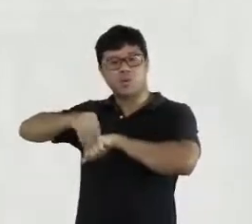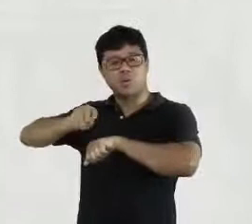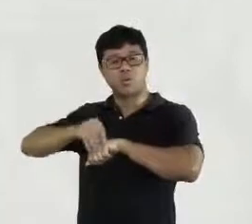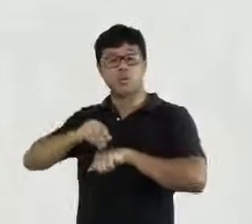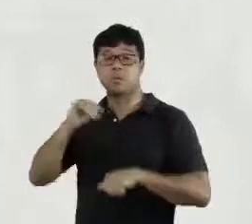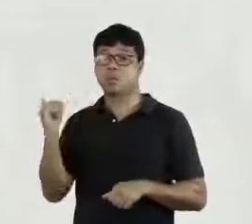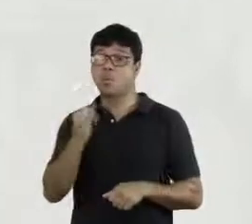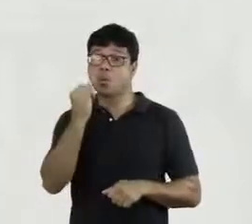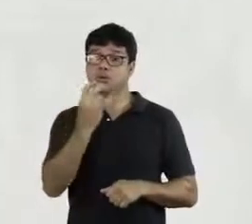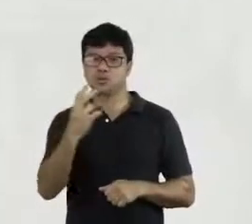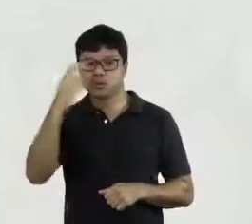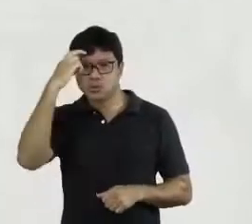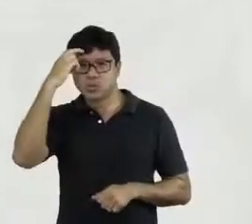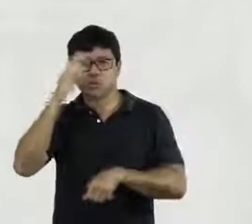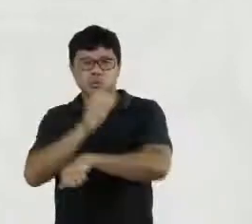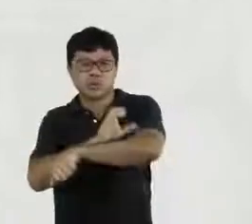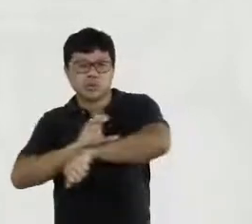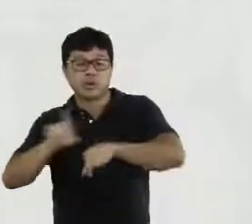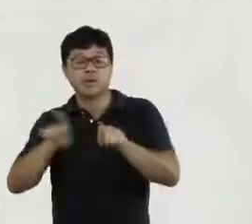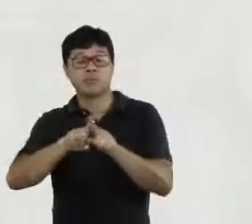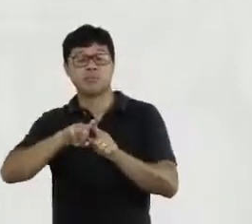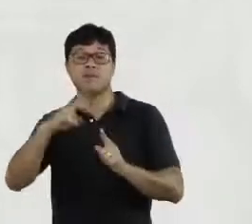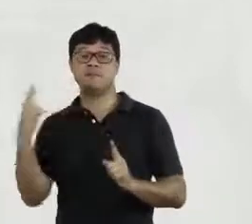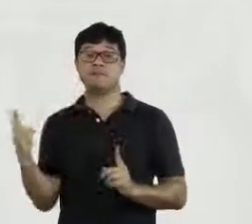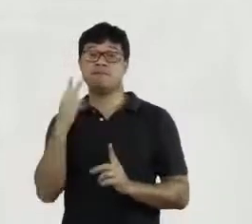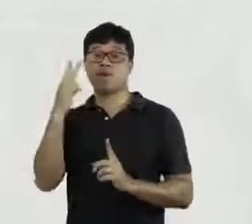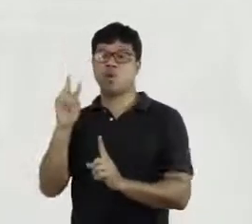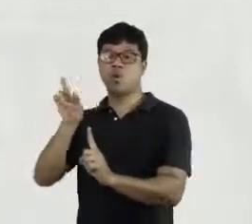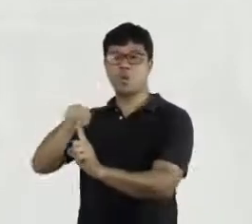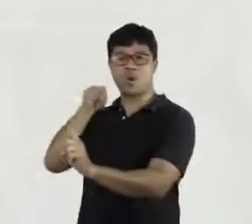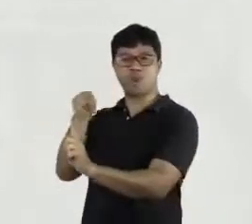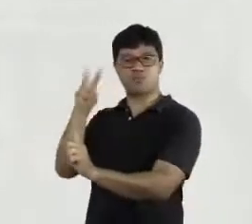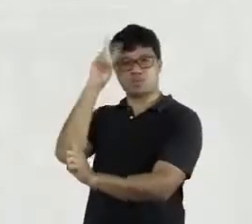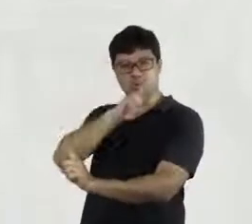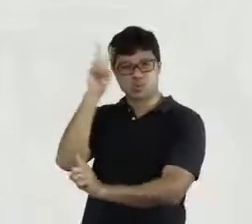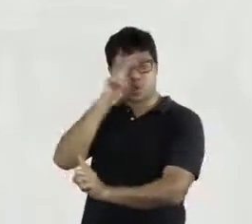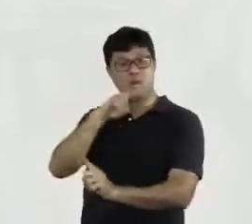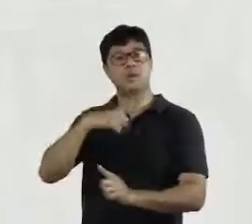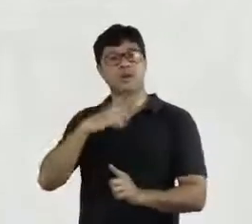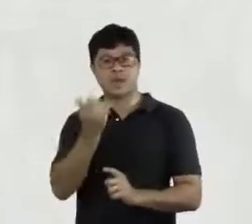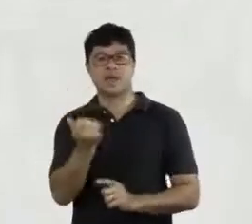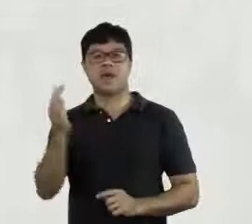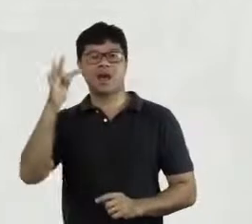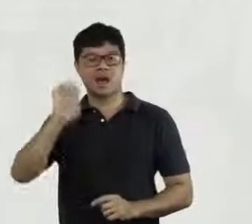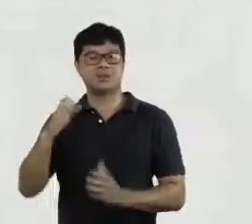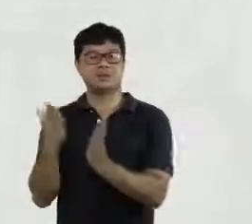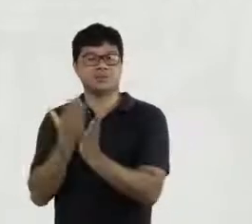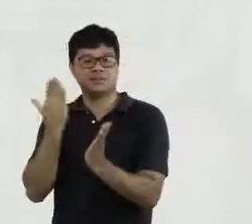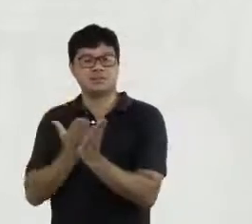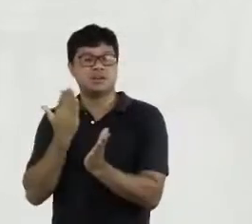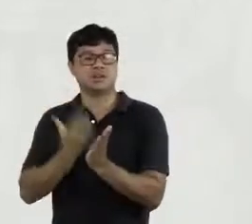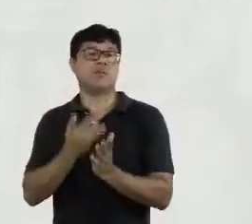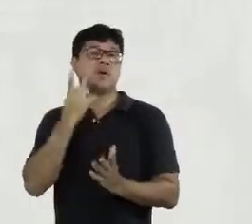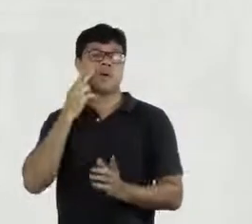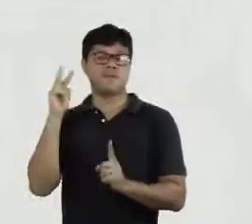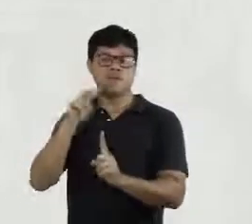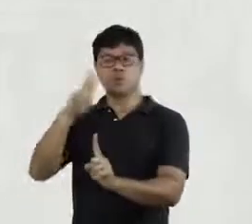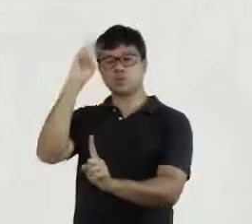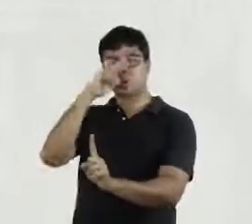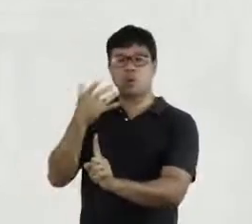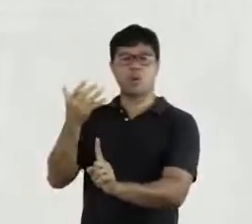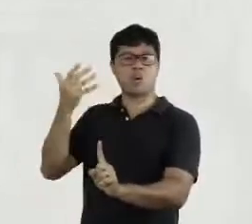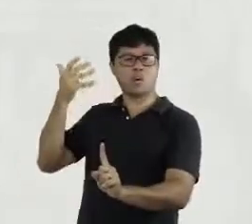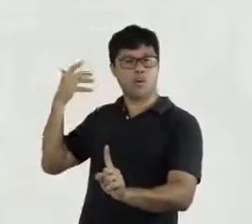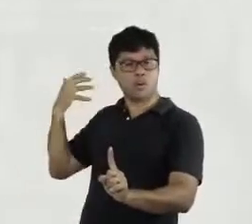para a cultura e seu valor de patrimônio bibliográfico, temos, então, a arte do livro, incluindo a visão